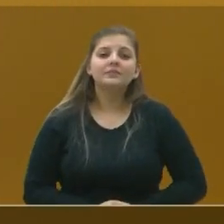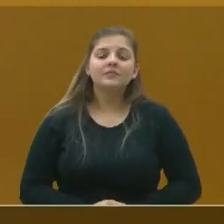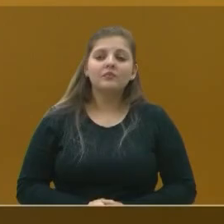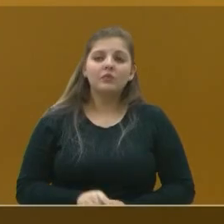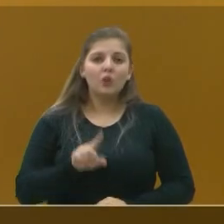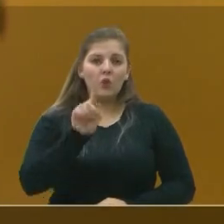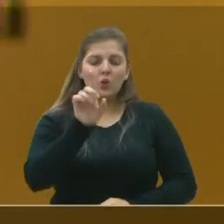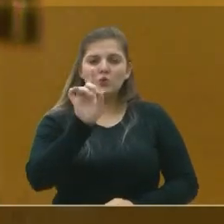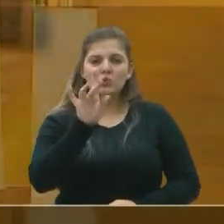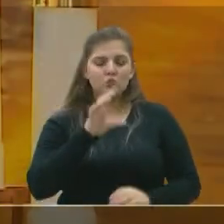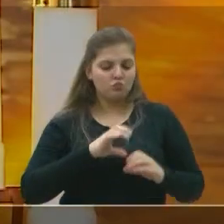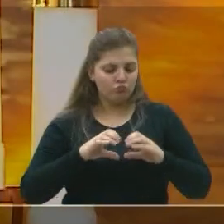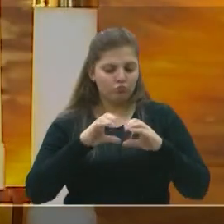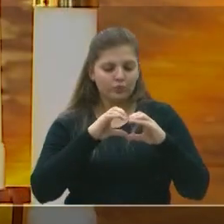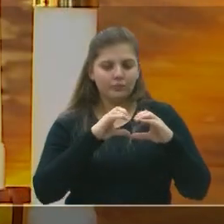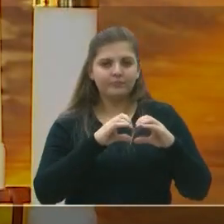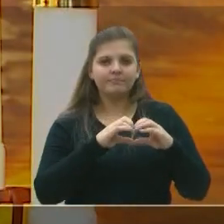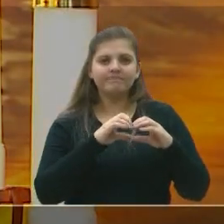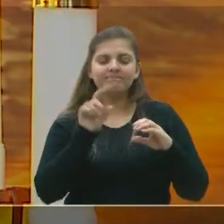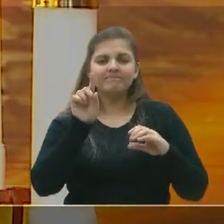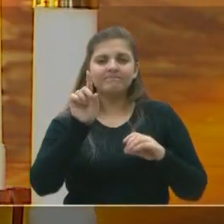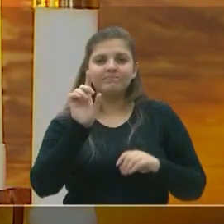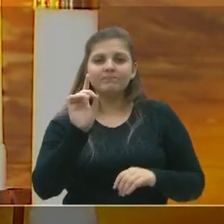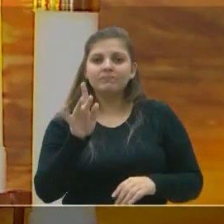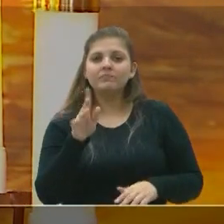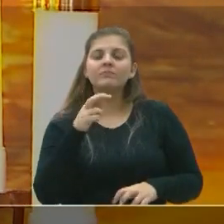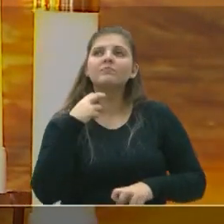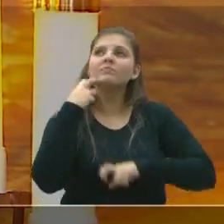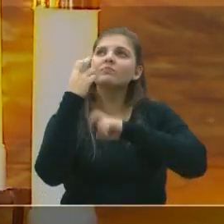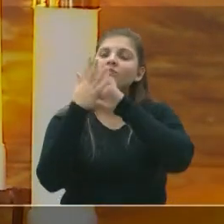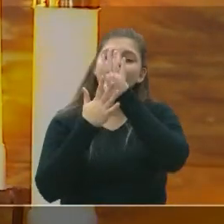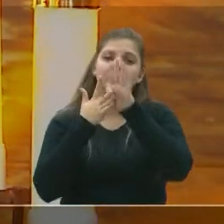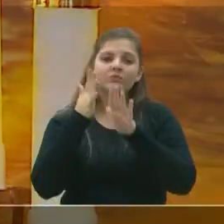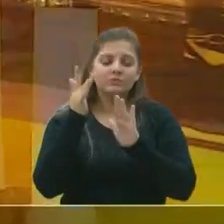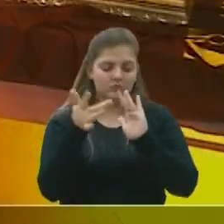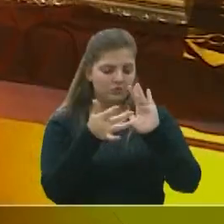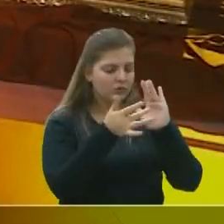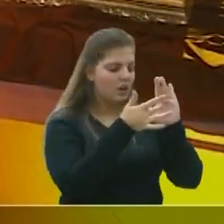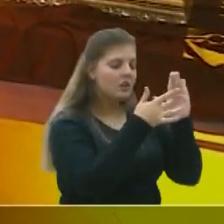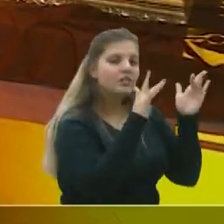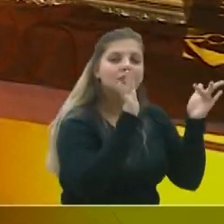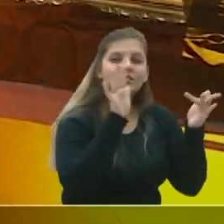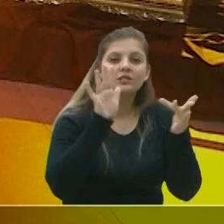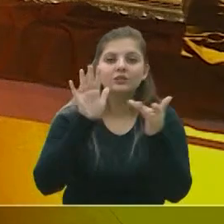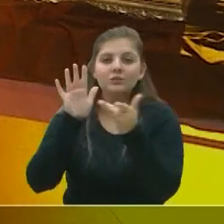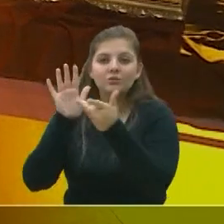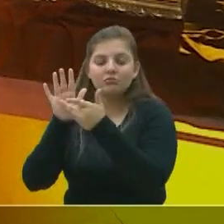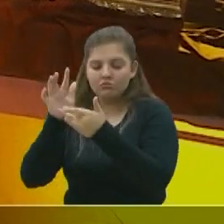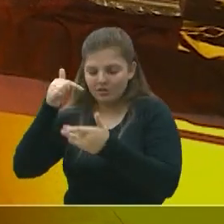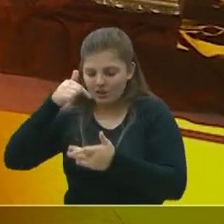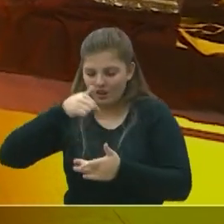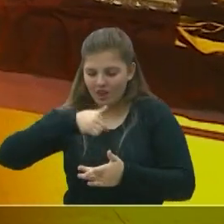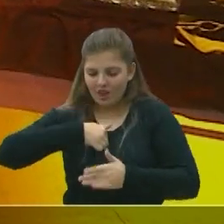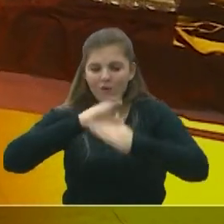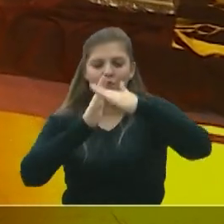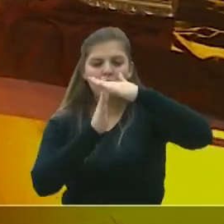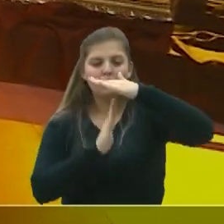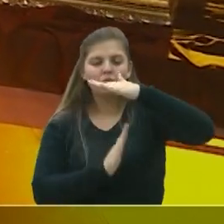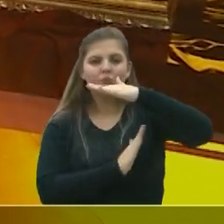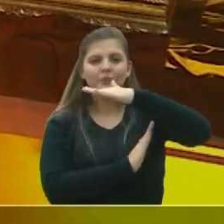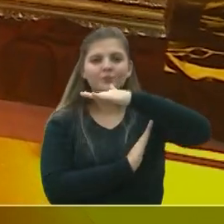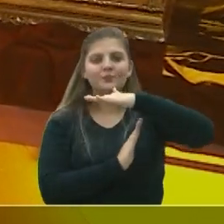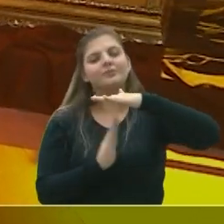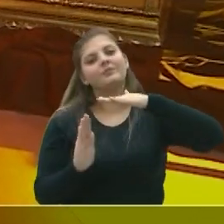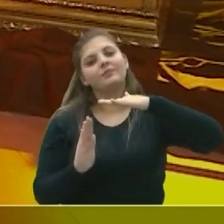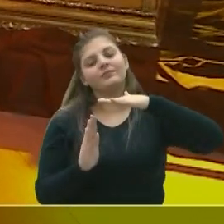só coração, em uma só voz: Jesus, Jesus, eu te consagro, eu